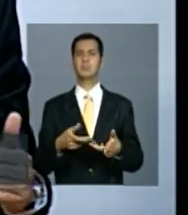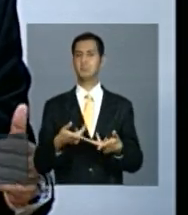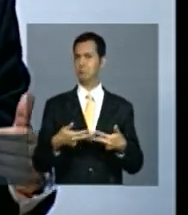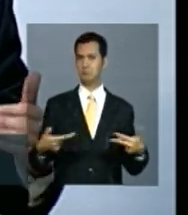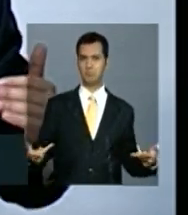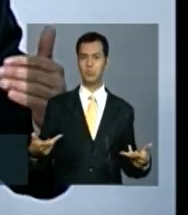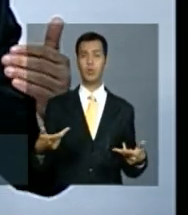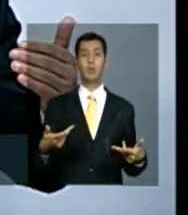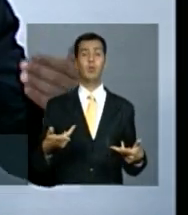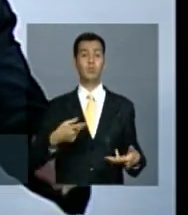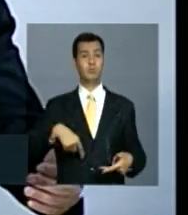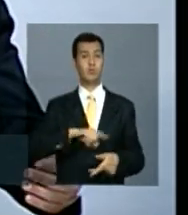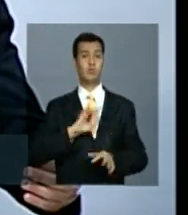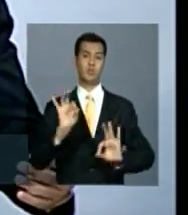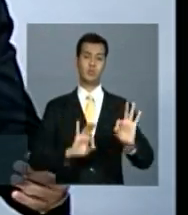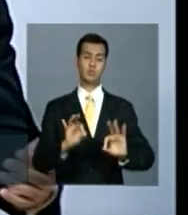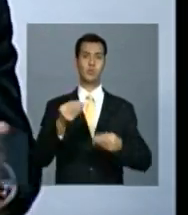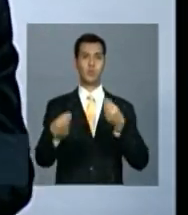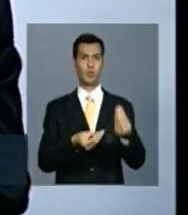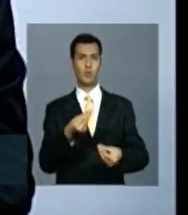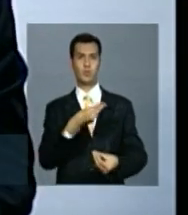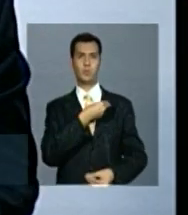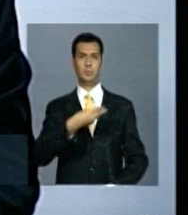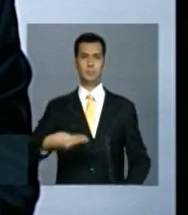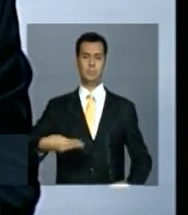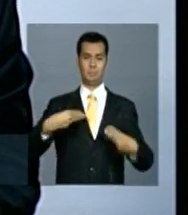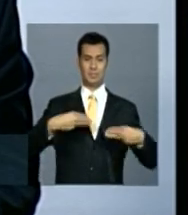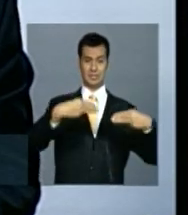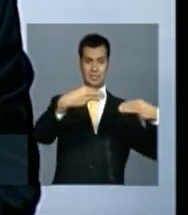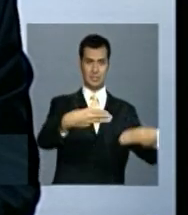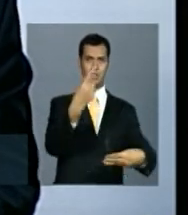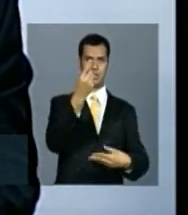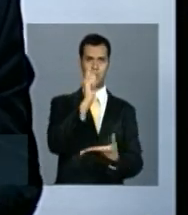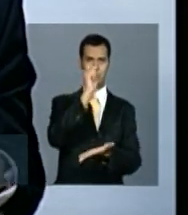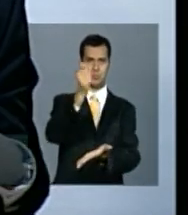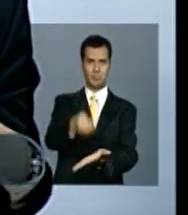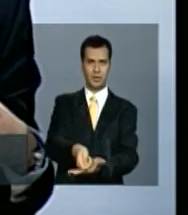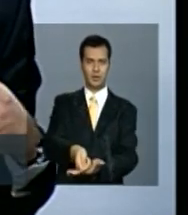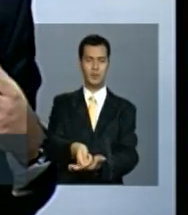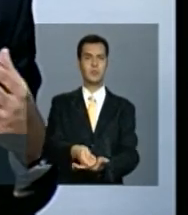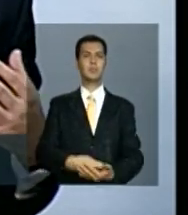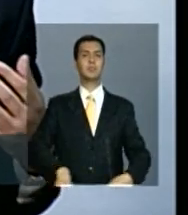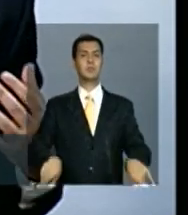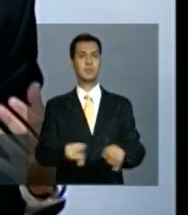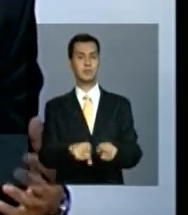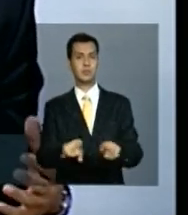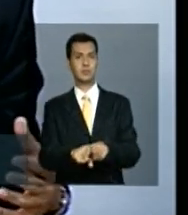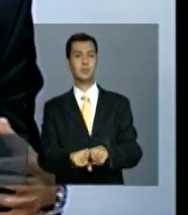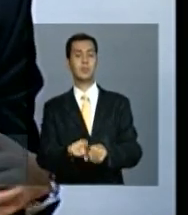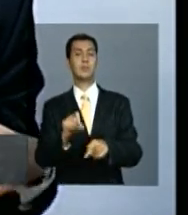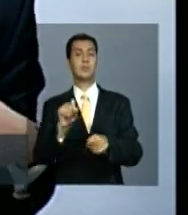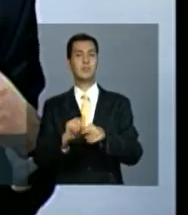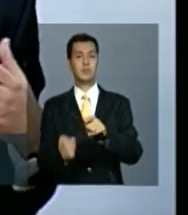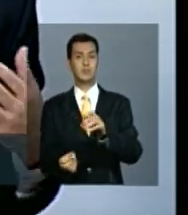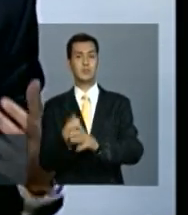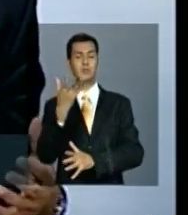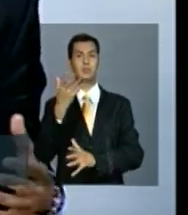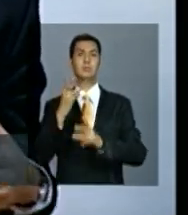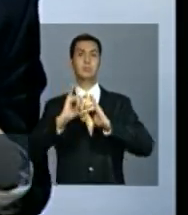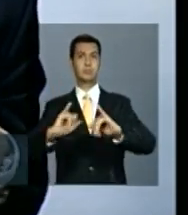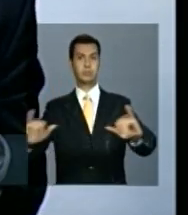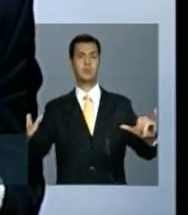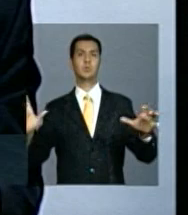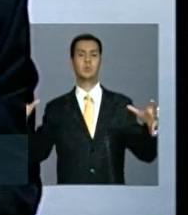cirurgias tanto de como Ministério financia essas cirurgias Mas montar esquemas de campanha de cirurgias